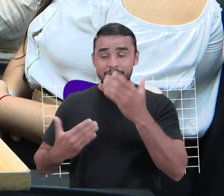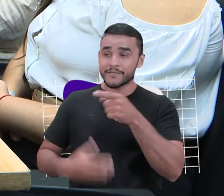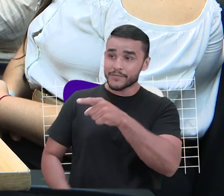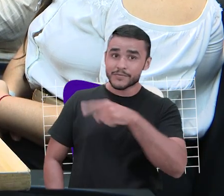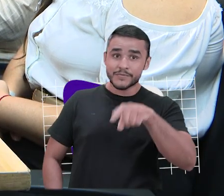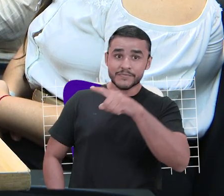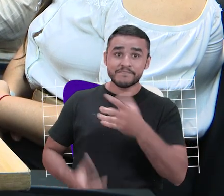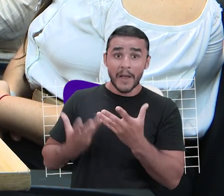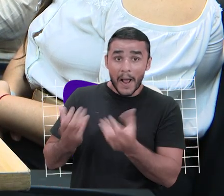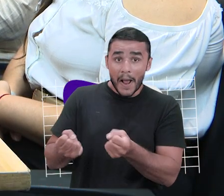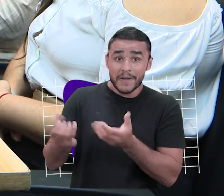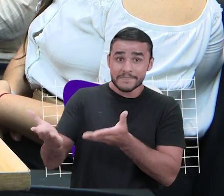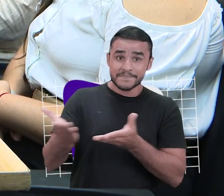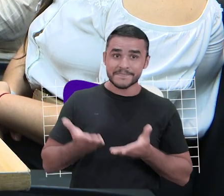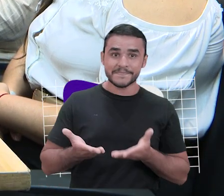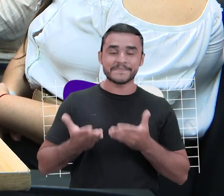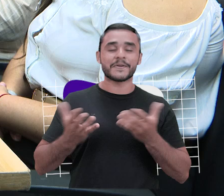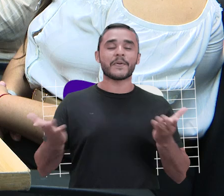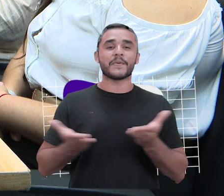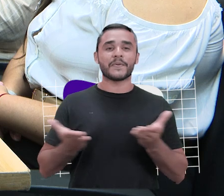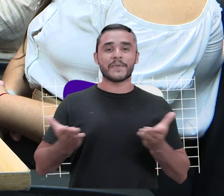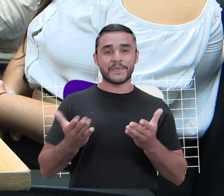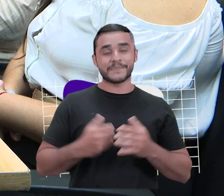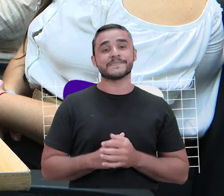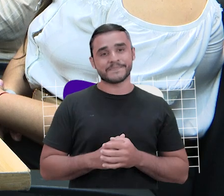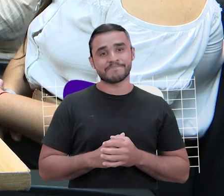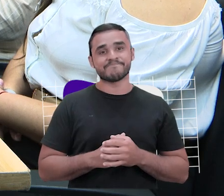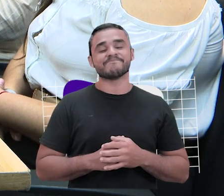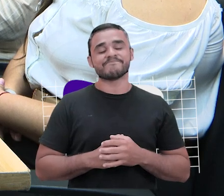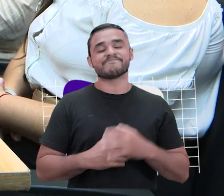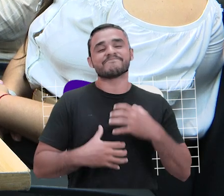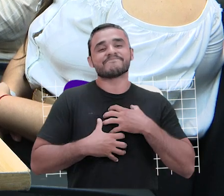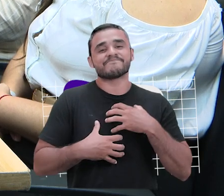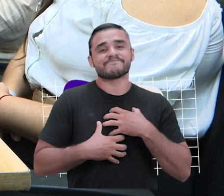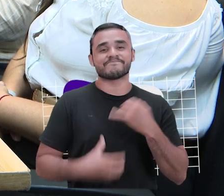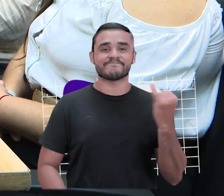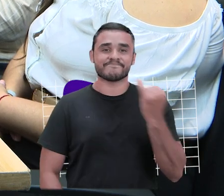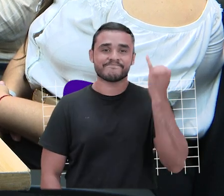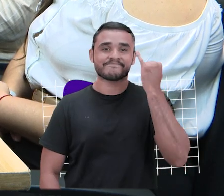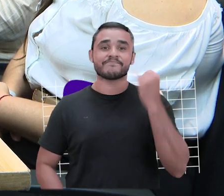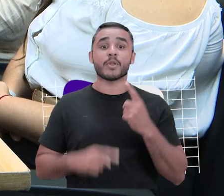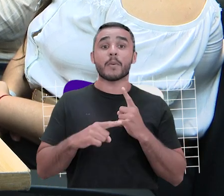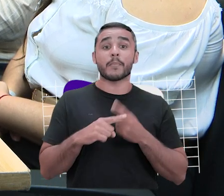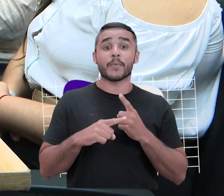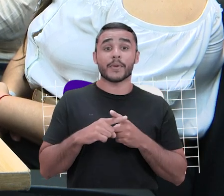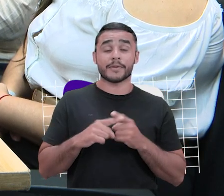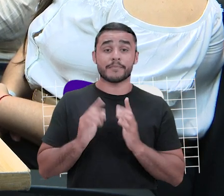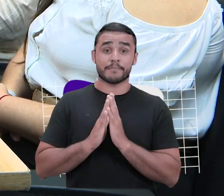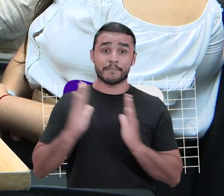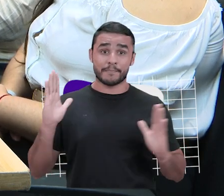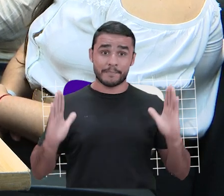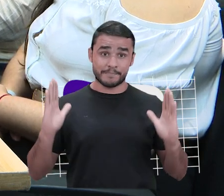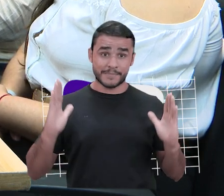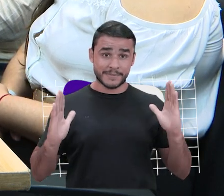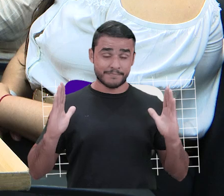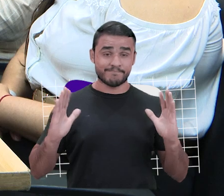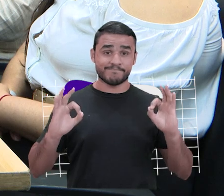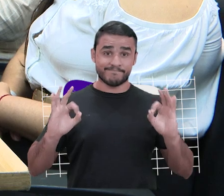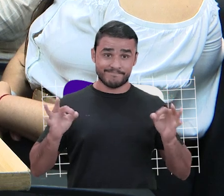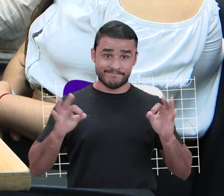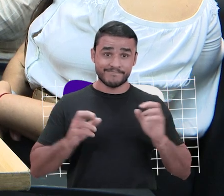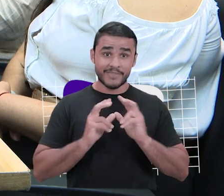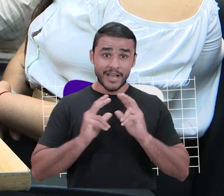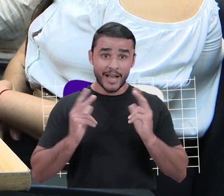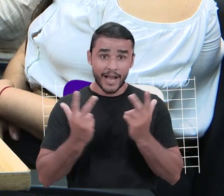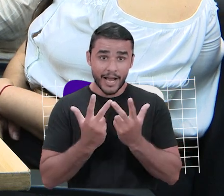aqui comigo. Isso é muito importante. A gente está nessa luta agora com essa nova gestão de falar, não só falar,